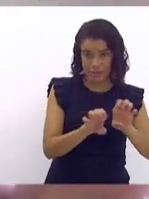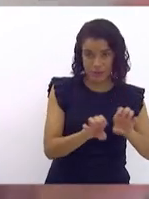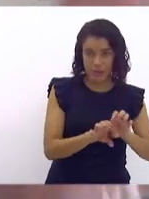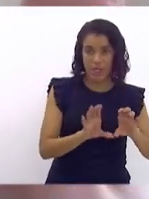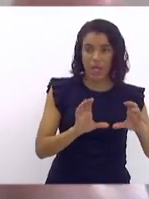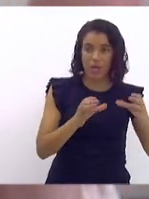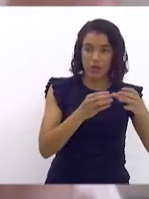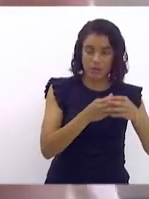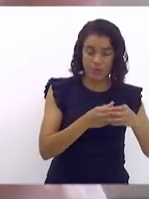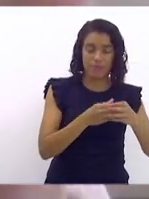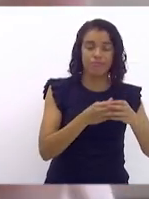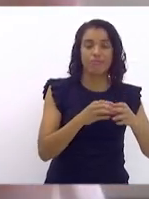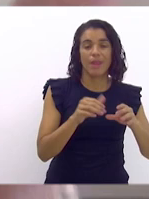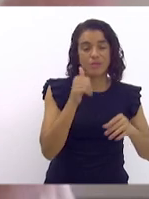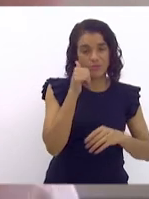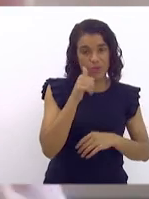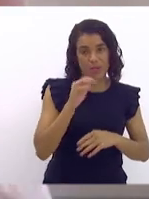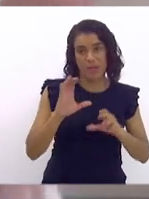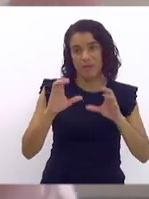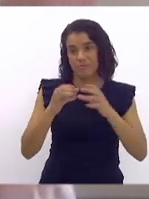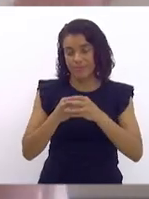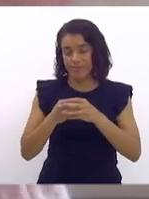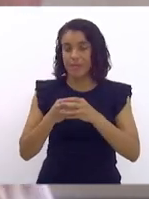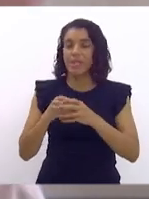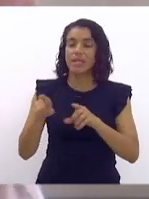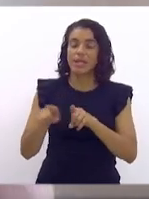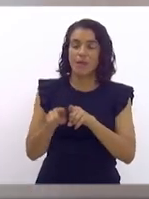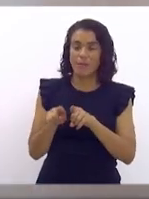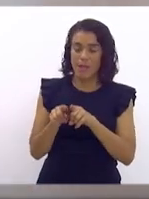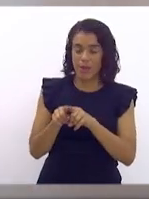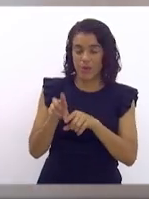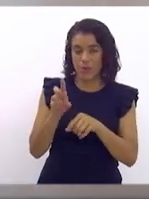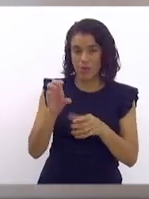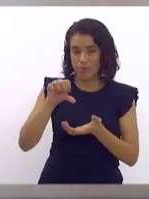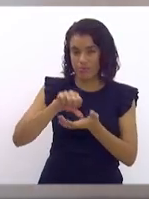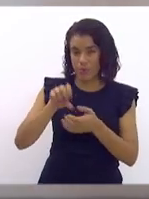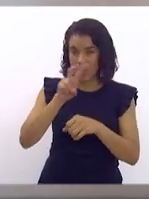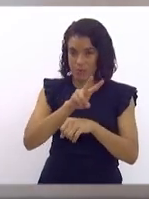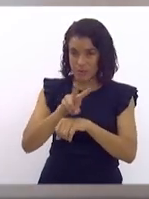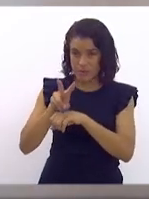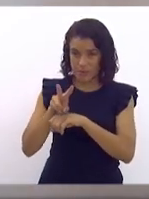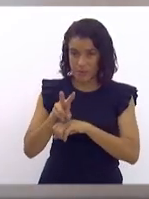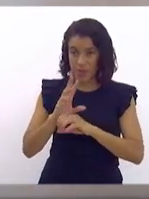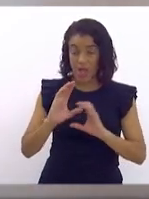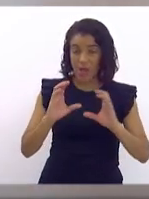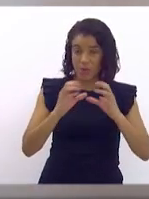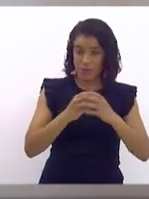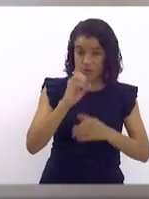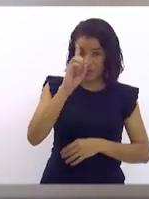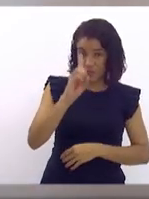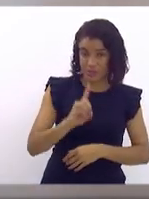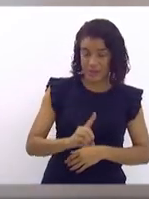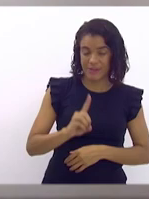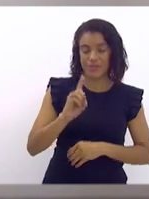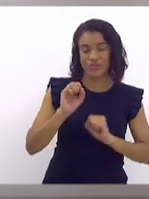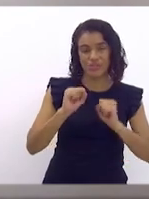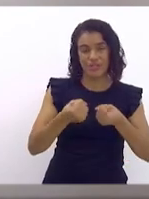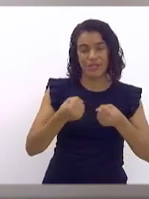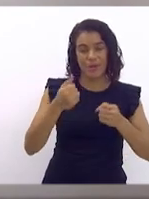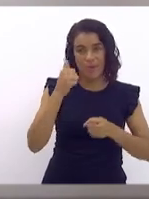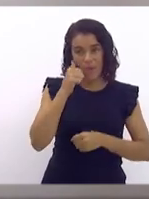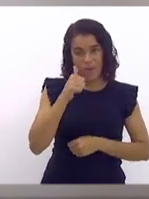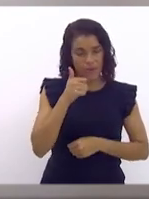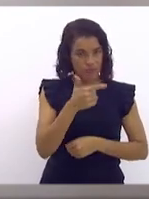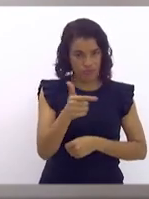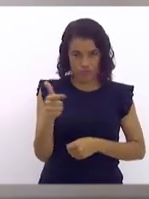bancada feminina, a Procuradoria da Mulher e, mais recentemente, o Observatório. A Observatório. Comissão de Defesa dos Direitos da Mulher nem está dentro desse guarda-chuva,